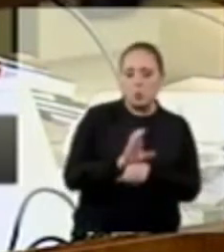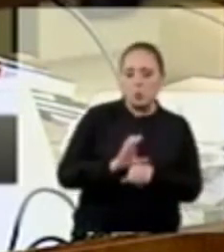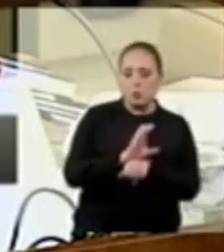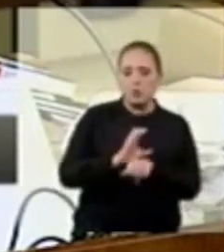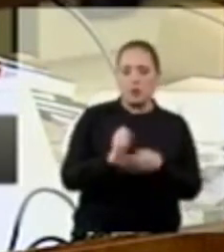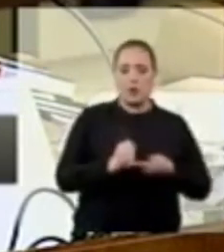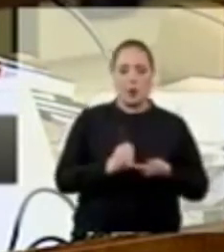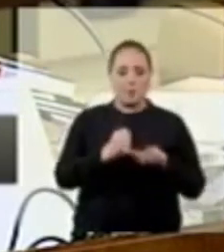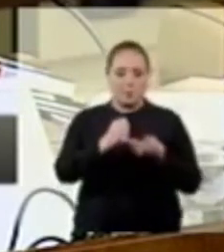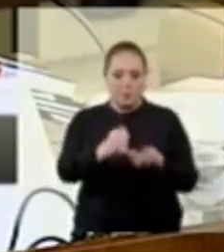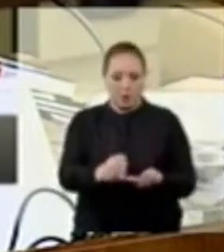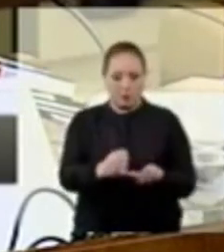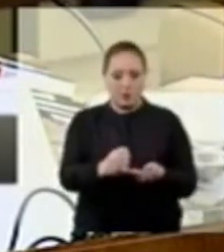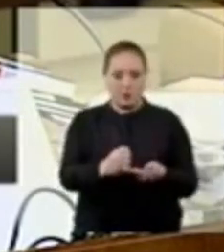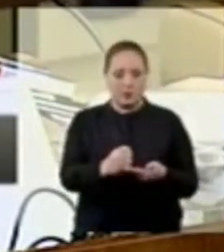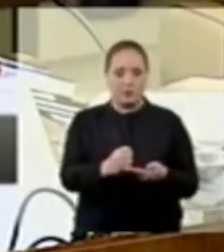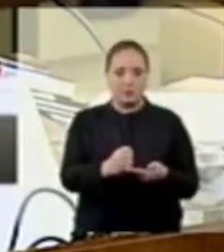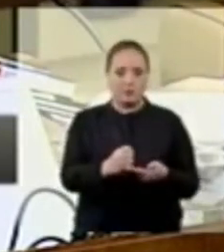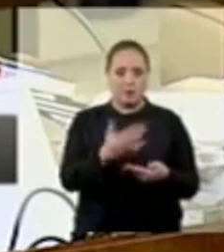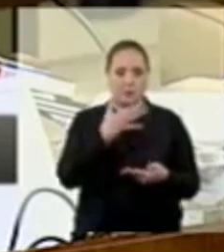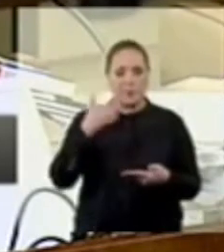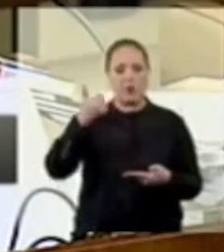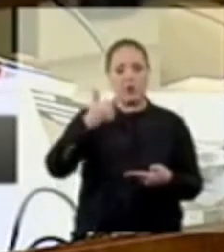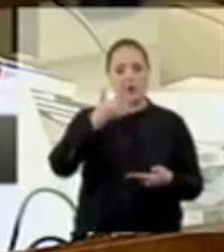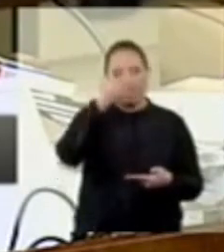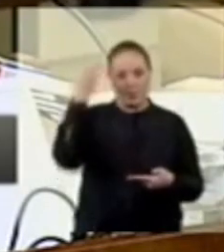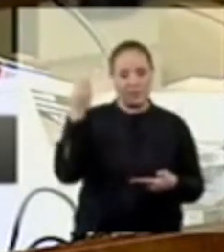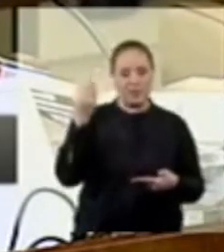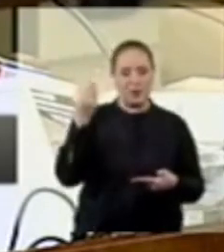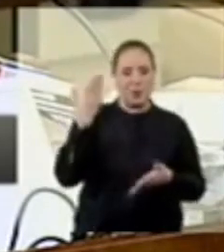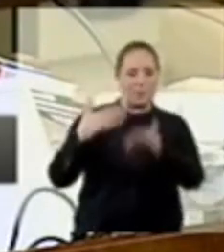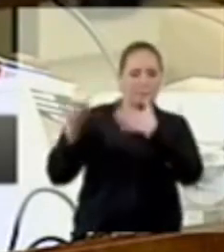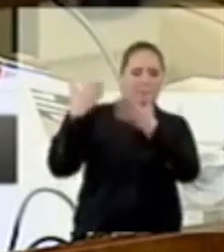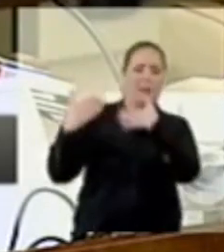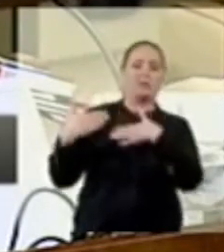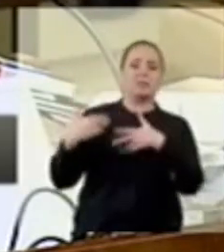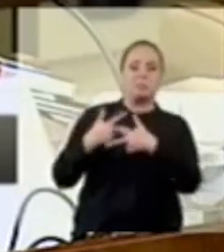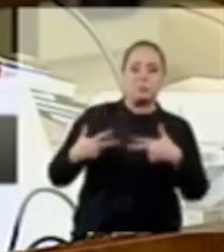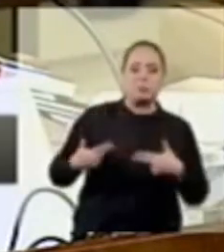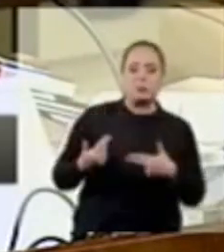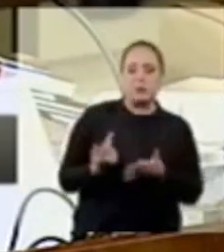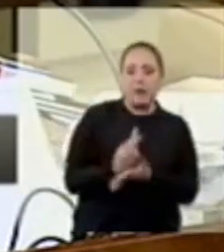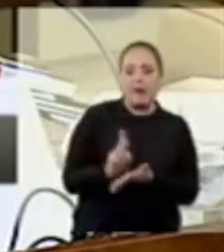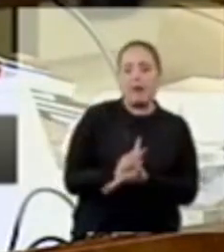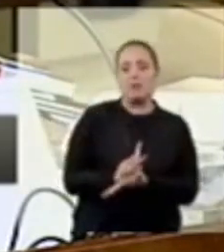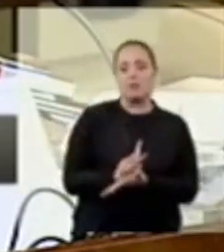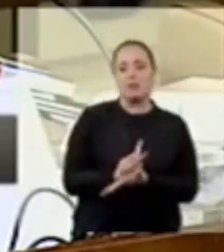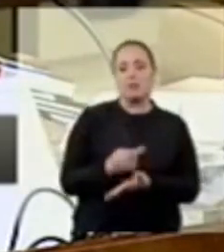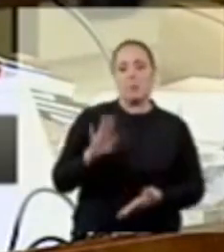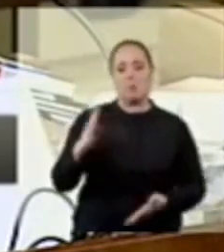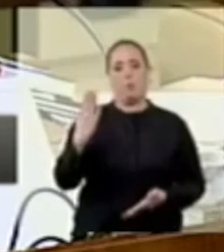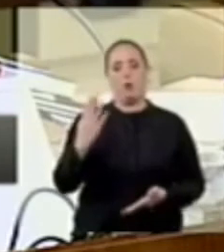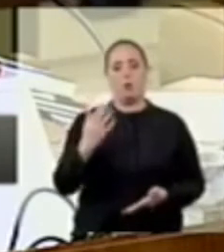ajude a superar este passado de impunidade e de incentivos errados para o mal